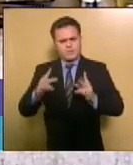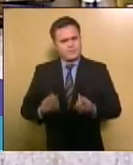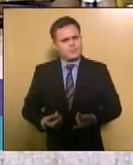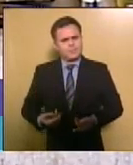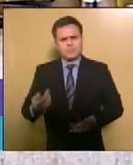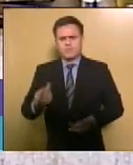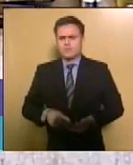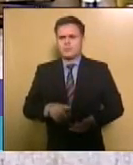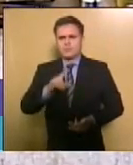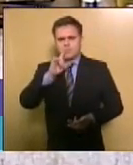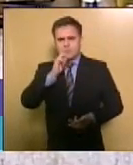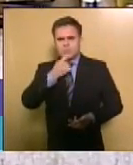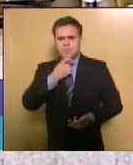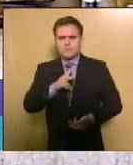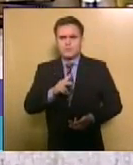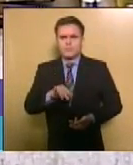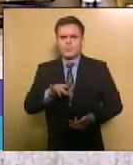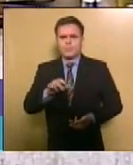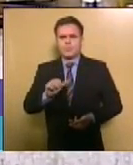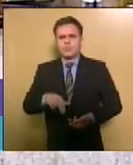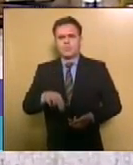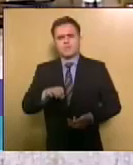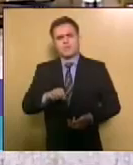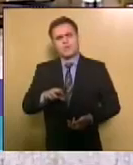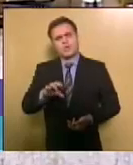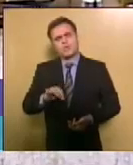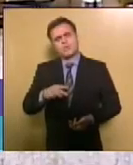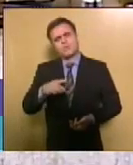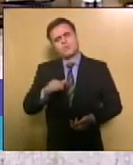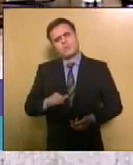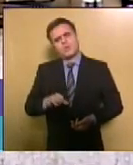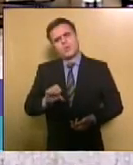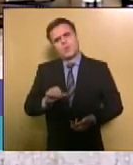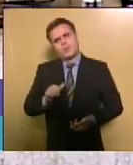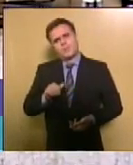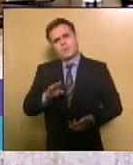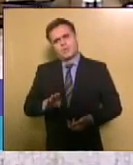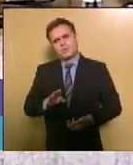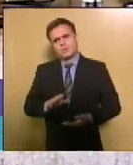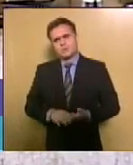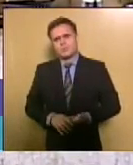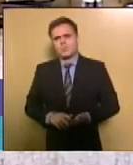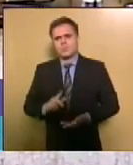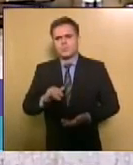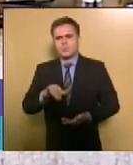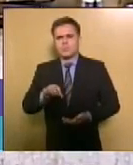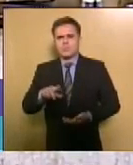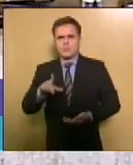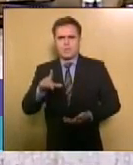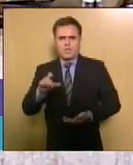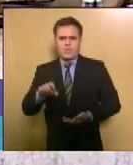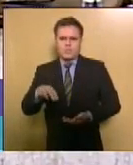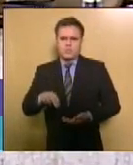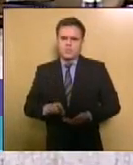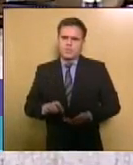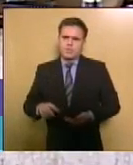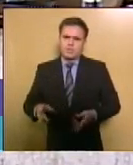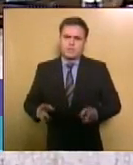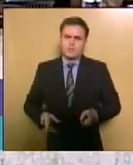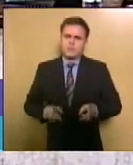Aracaju Viviane Rocha da Comissão de Direitos Humanos da OAB Gislene dos Santos Reis representando do